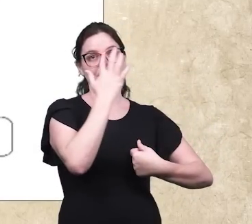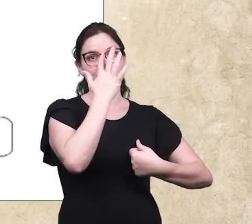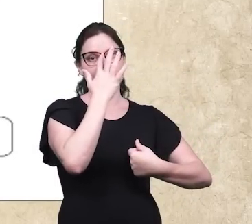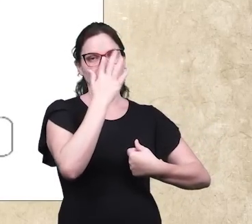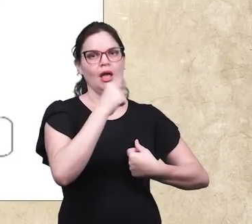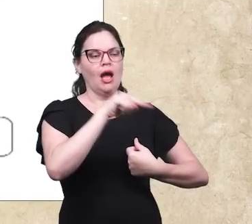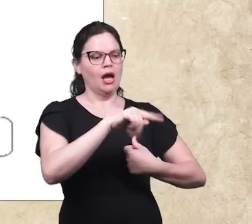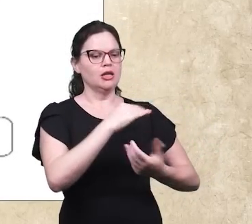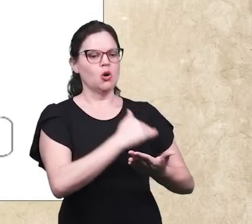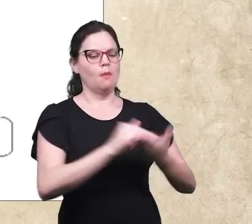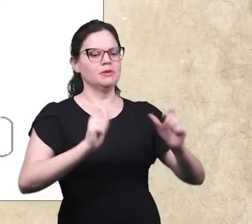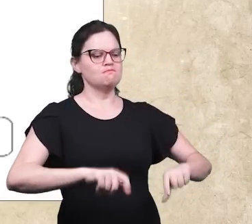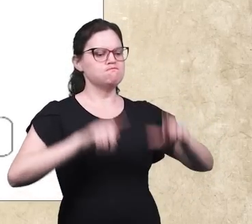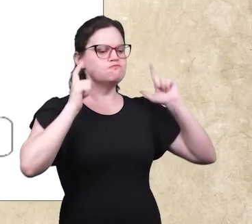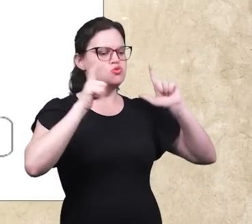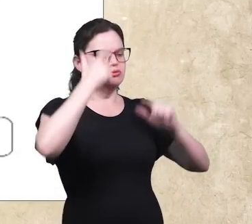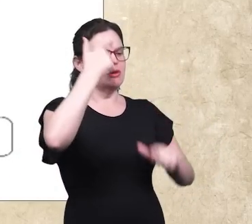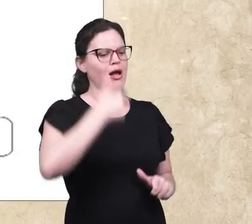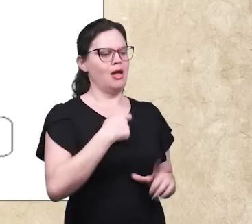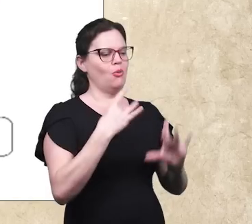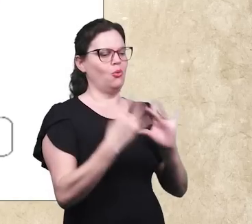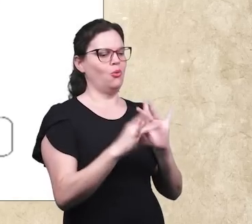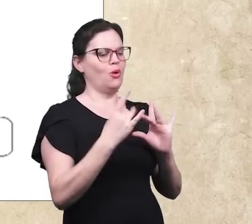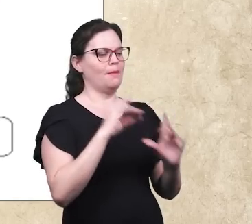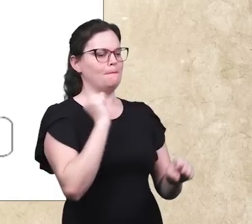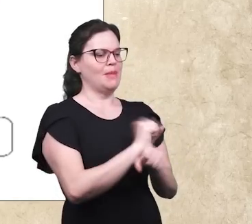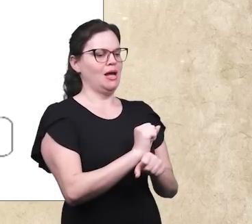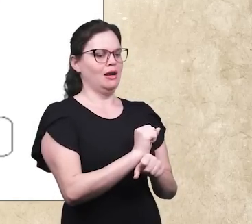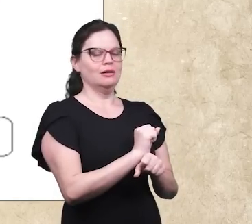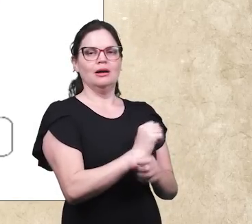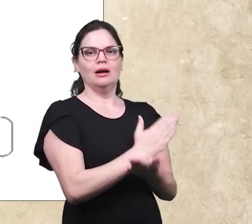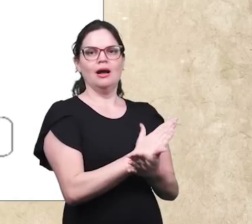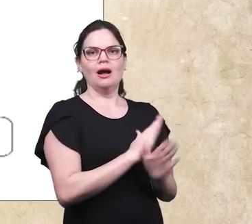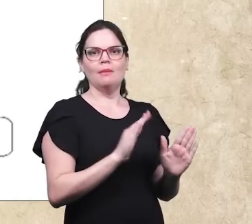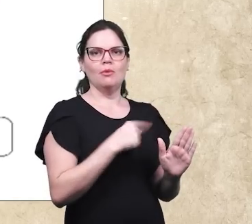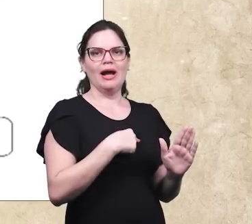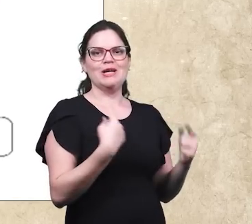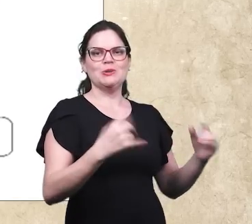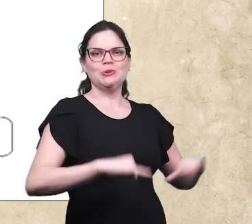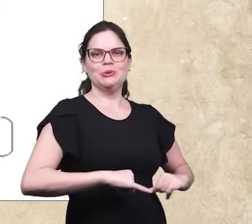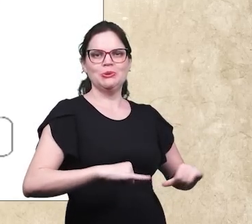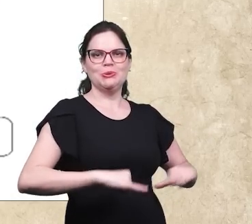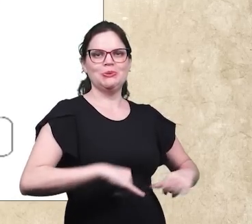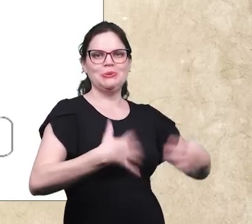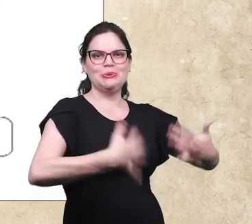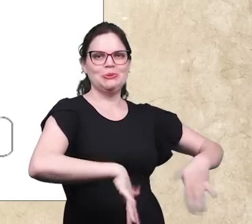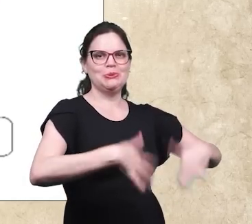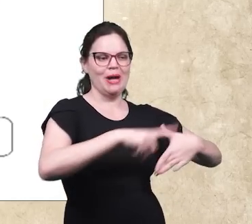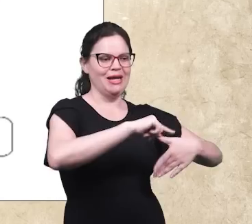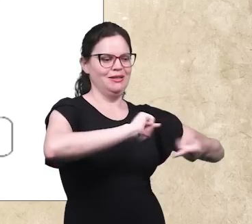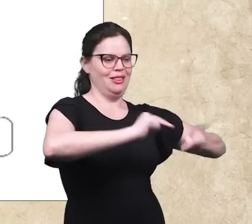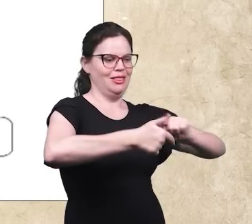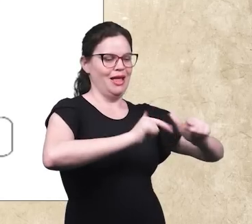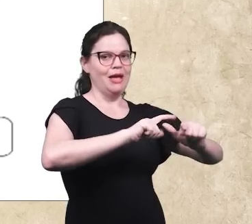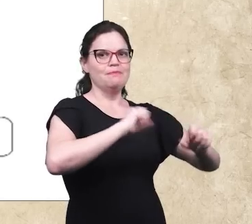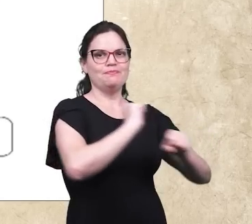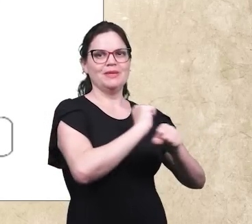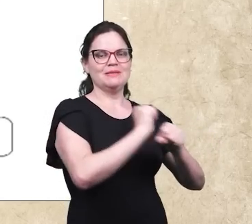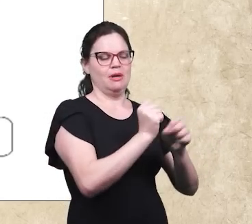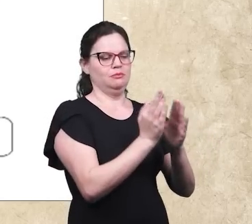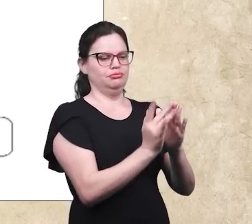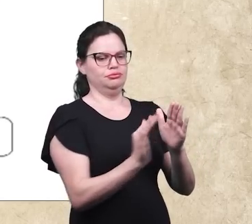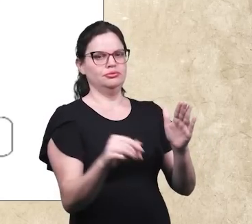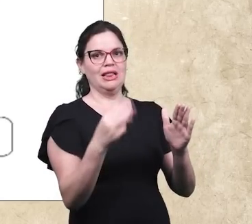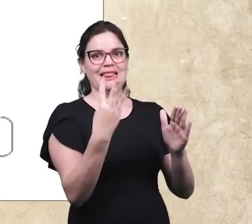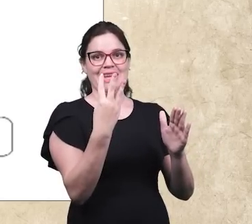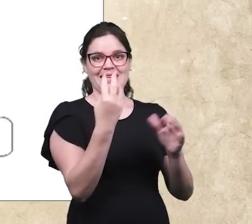diante, guerra contra Israel, até o final, quando Jesus vem para vencer os adversários de Israel e estabelecer o milênio junto com a